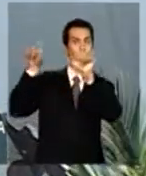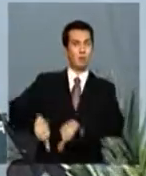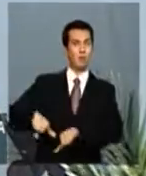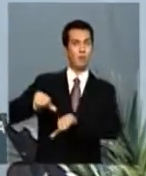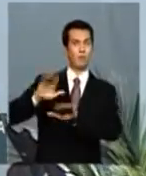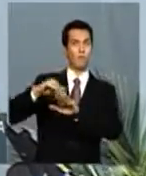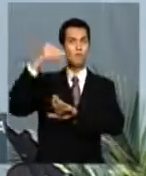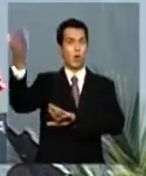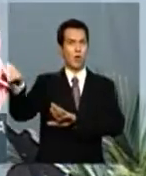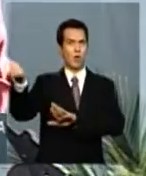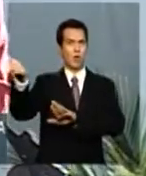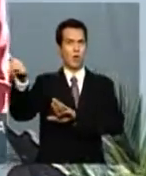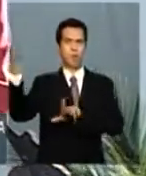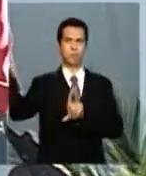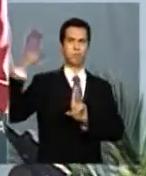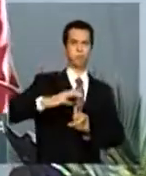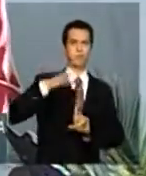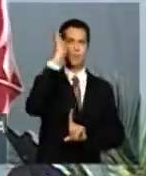o mundo